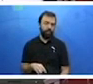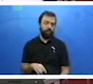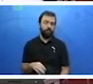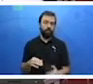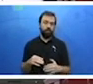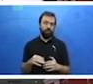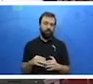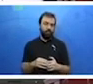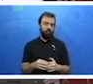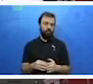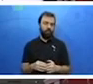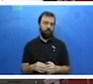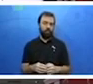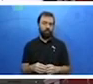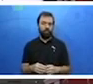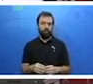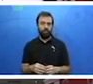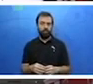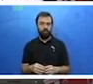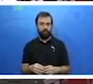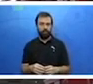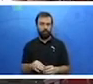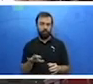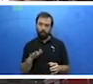Chegou? Não, ela é